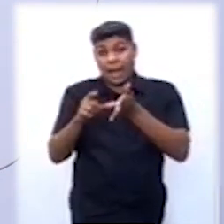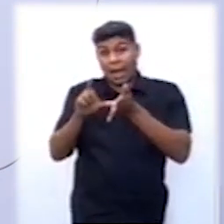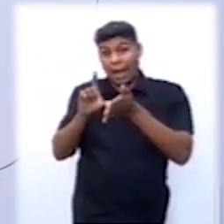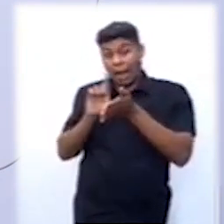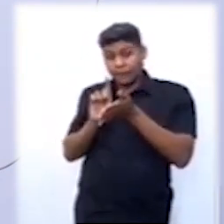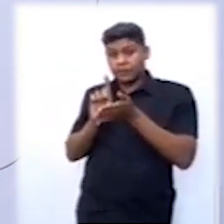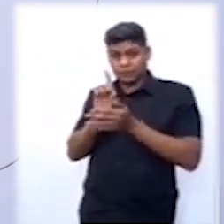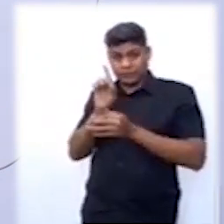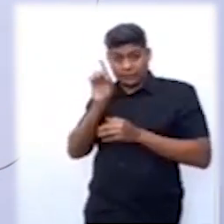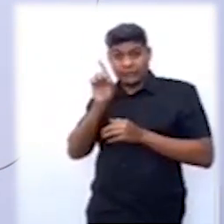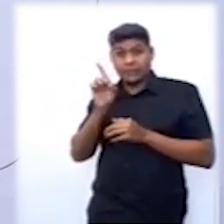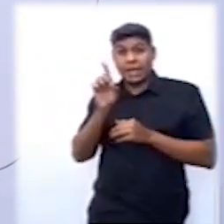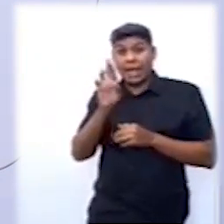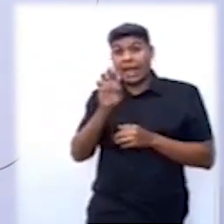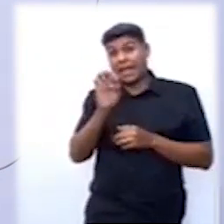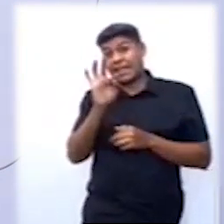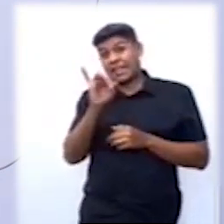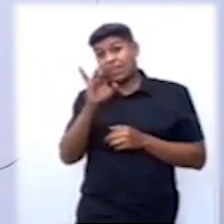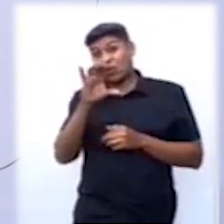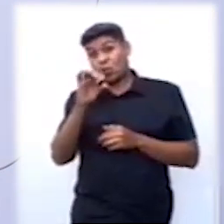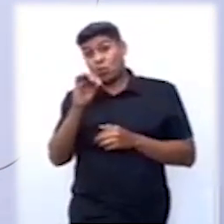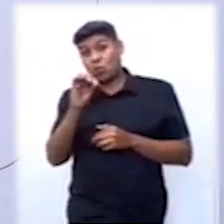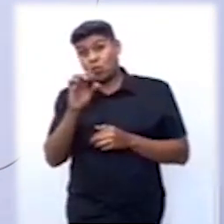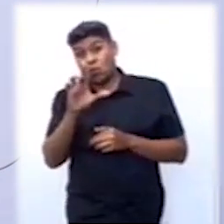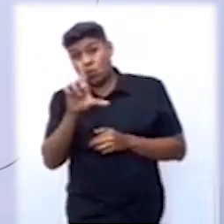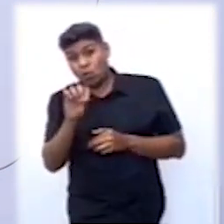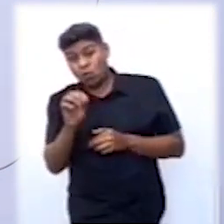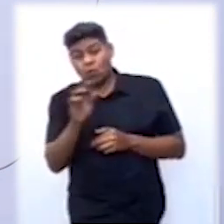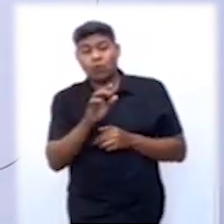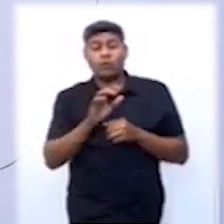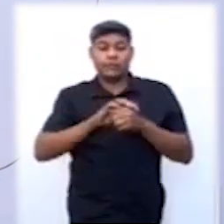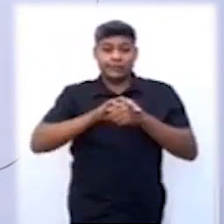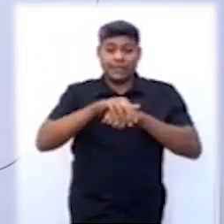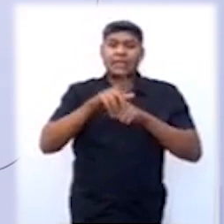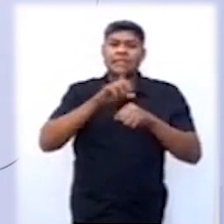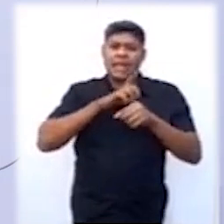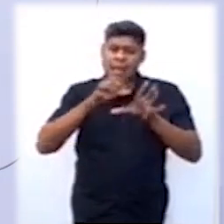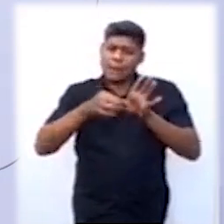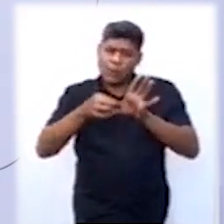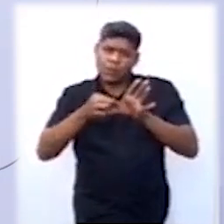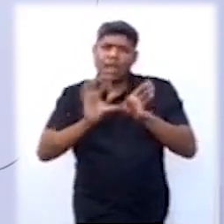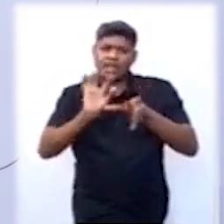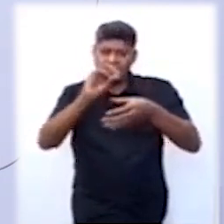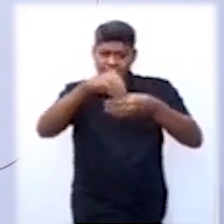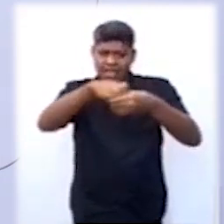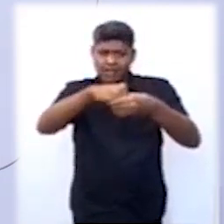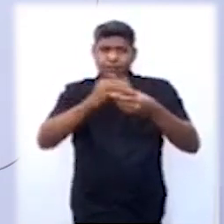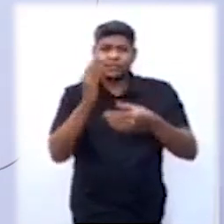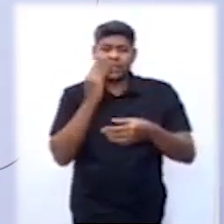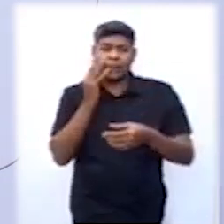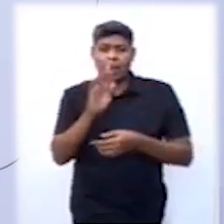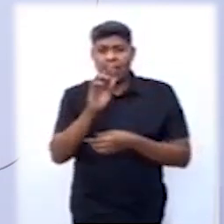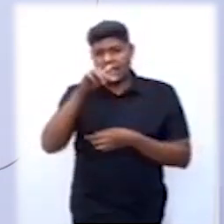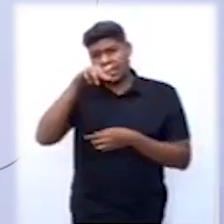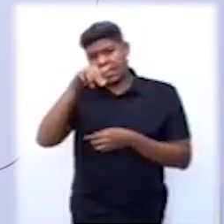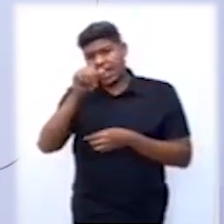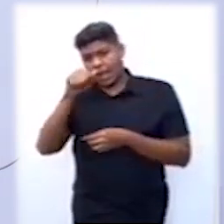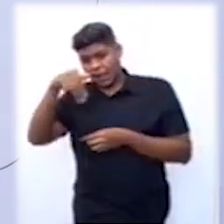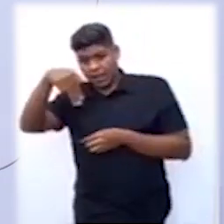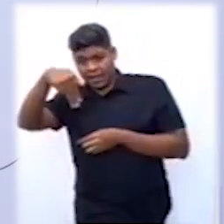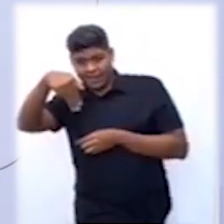endoplasmático. Começa a se enrolar, vai ter proteínas aqui dentro. E esse RNA mensageiro